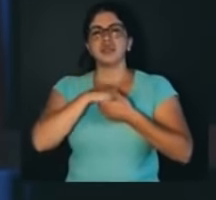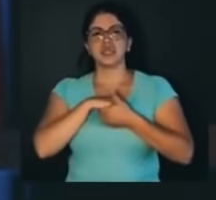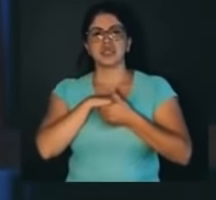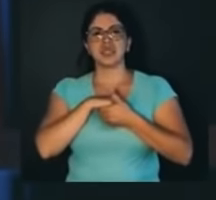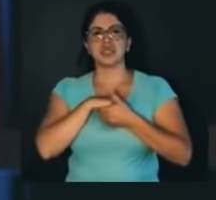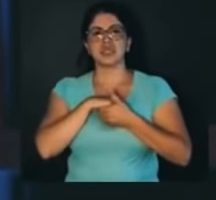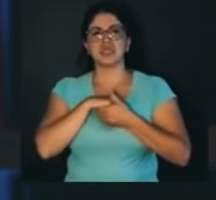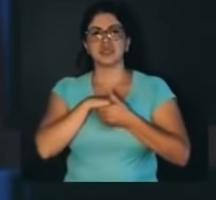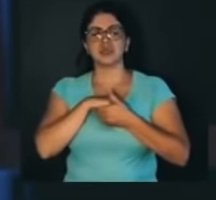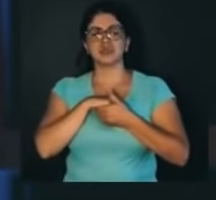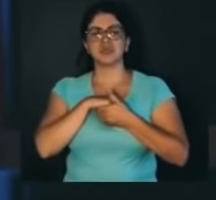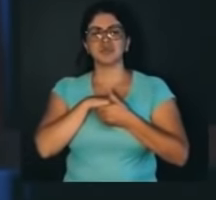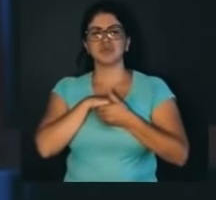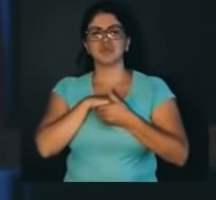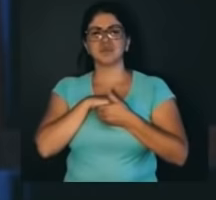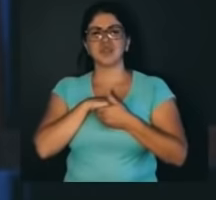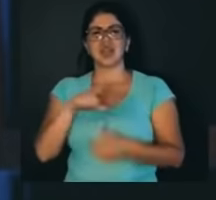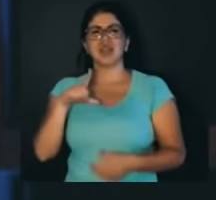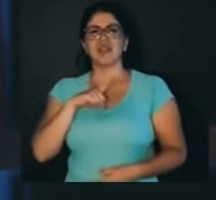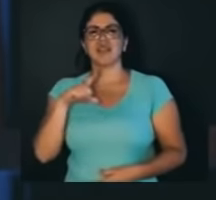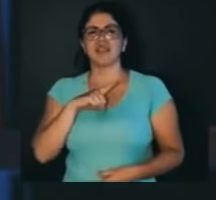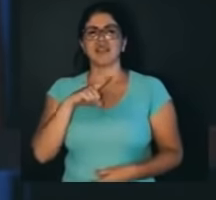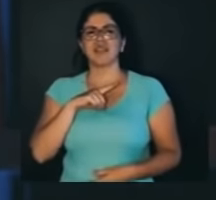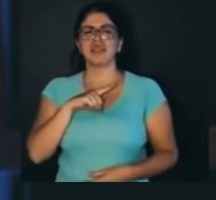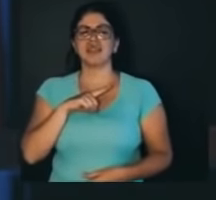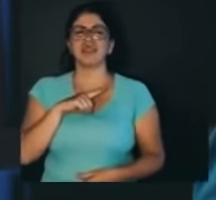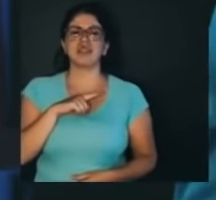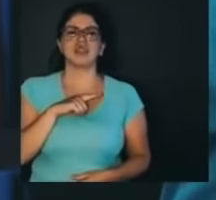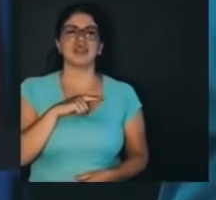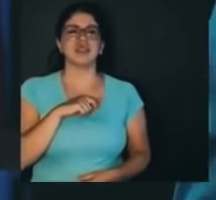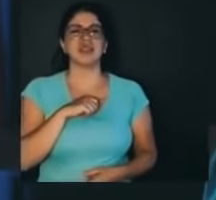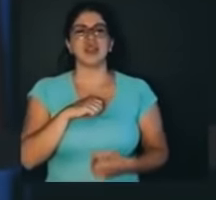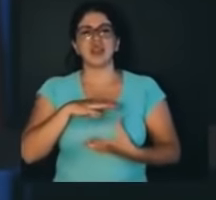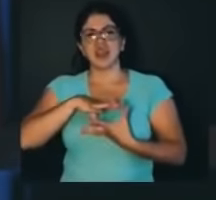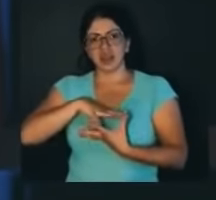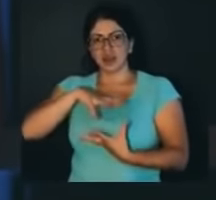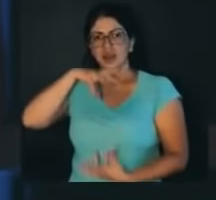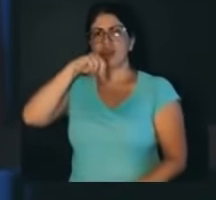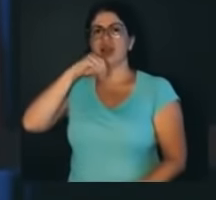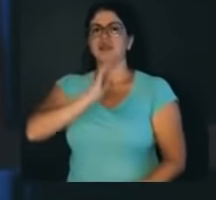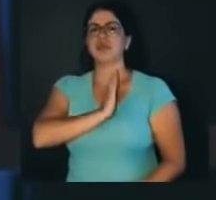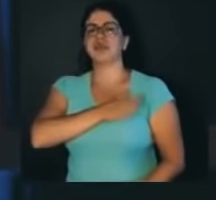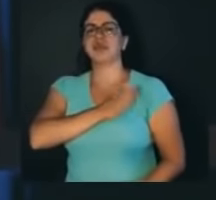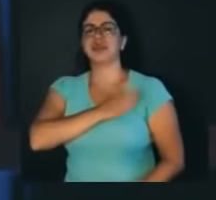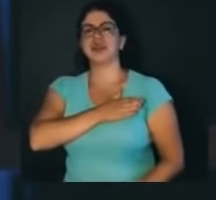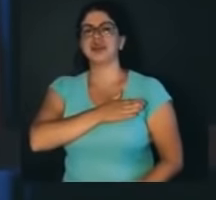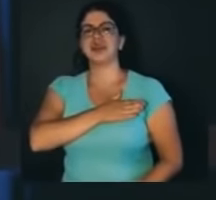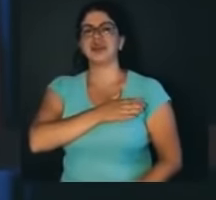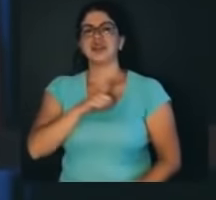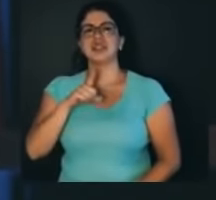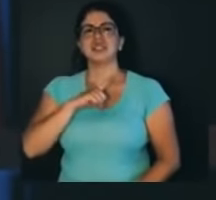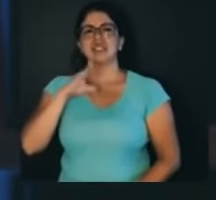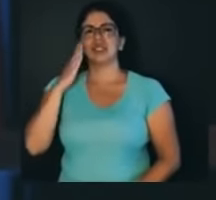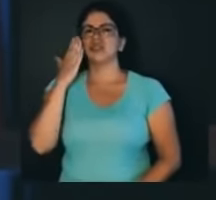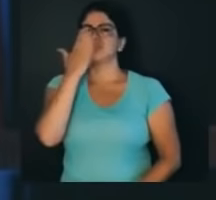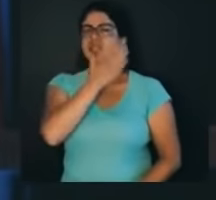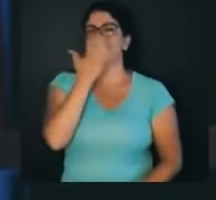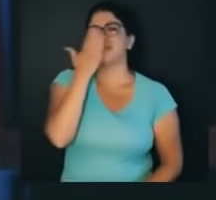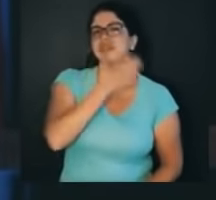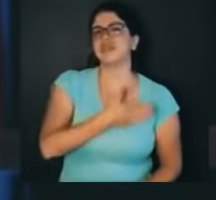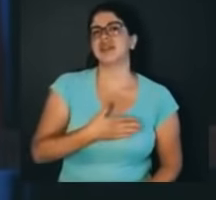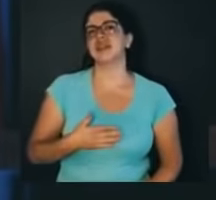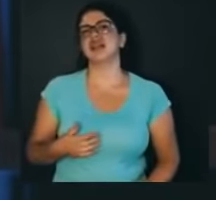Porque do coração procedem maus desígnios, homicídios, adultérios, prostituição, furtos,